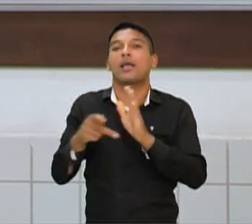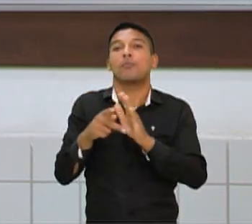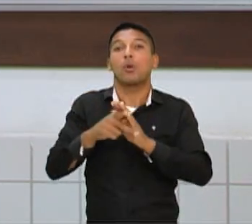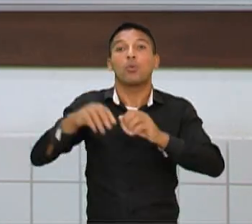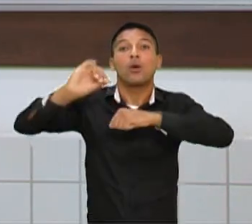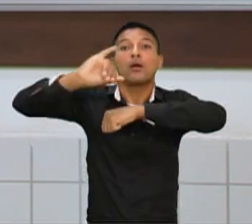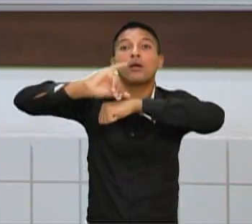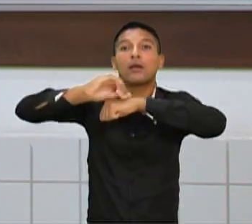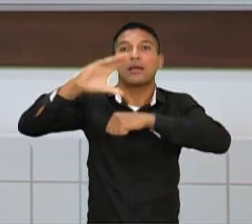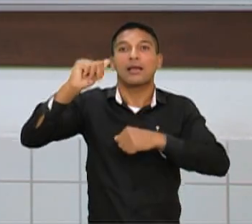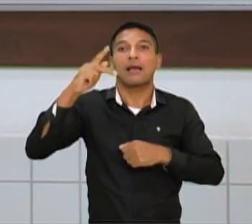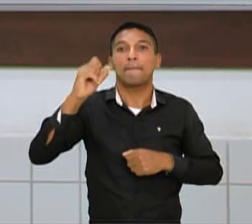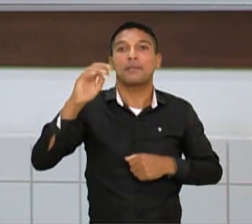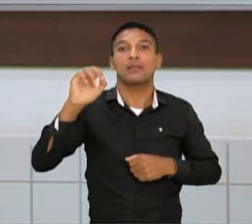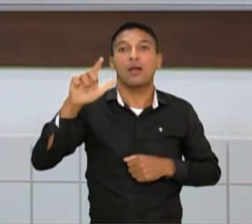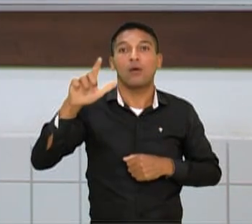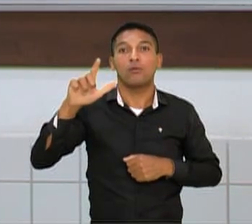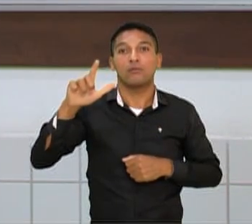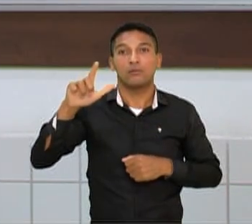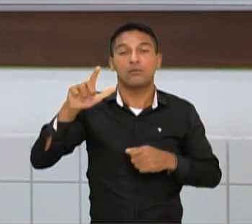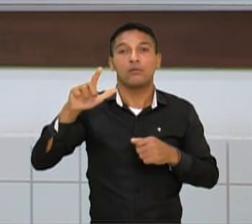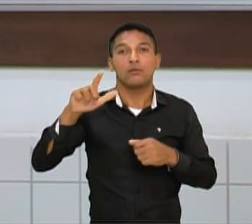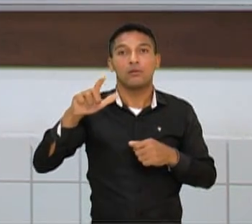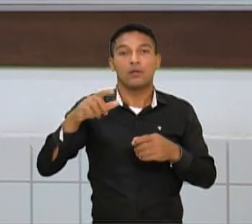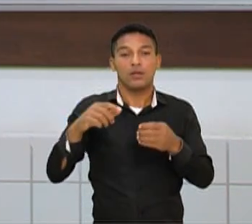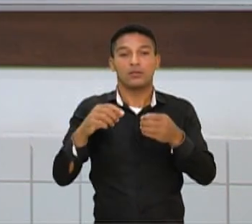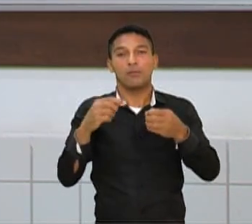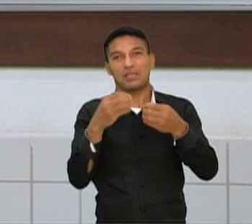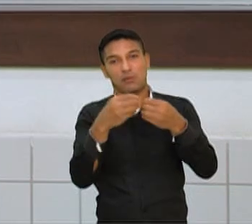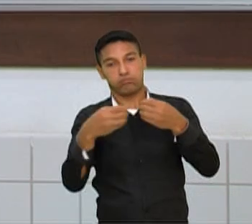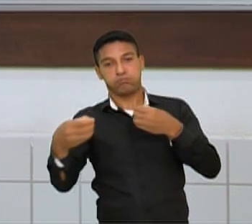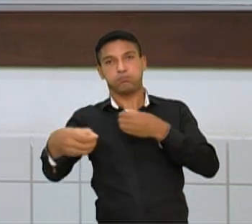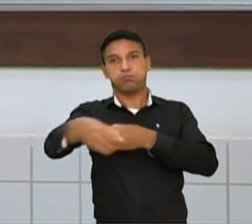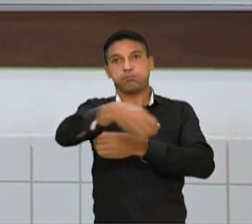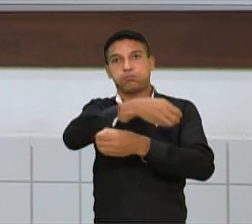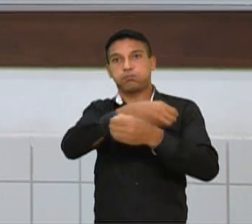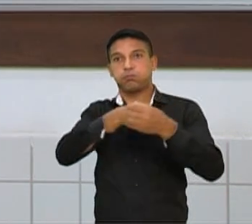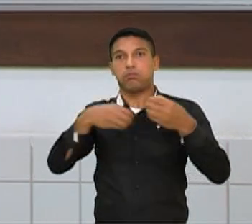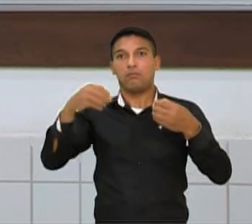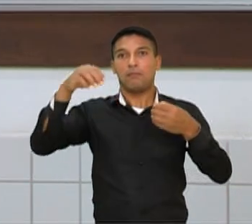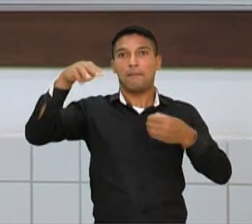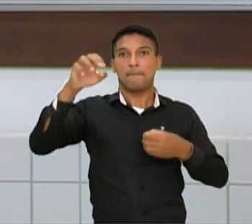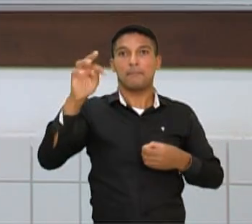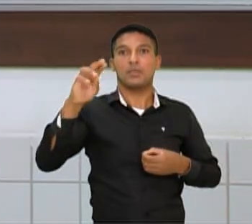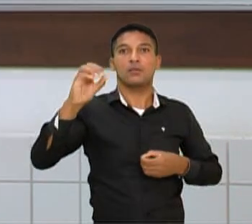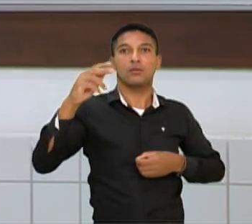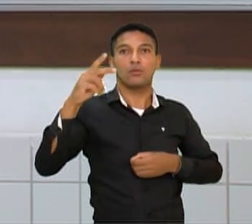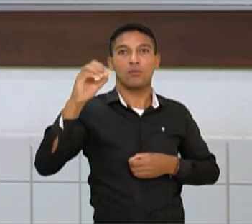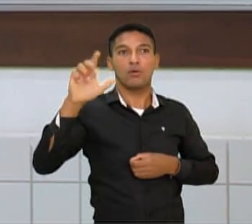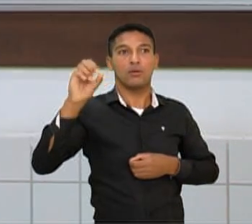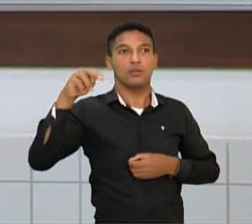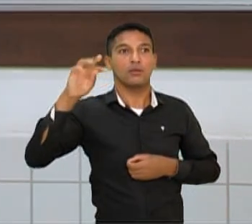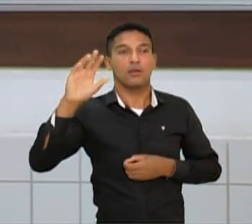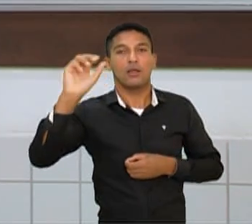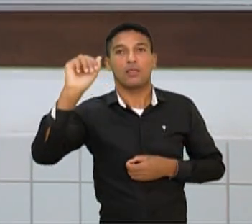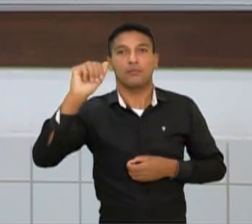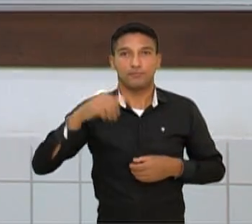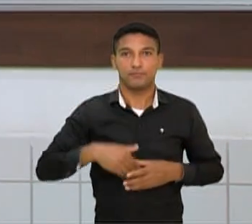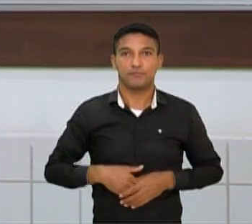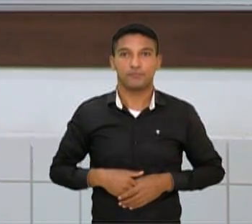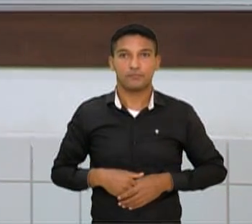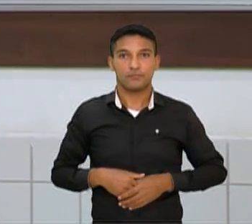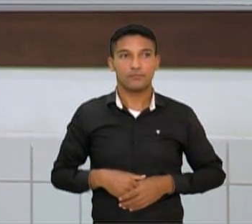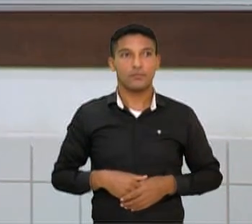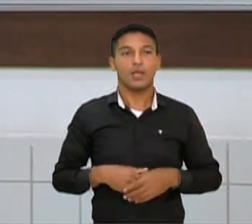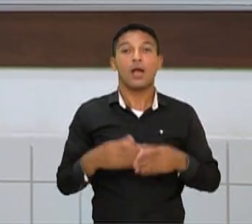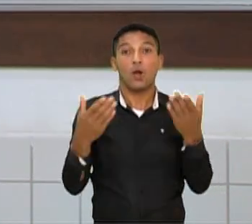metropolitana e, logicamente, nas regiões que fazem ou fronteira ou limite, como a gente já mencionou. E aqui, para finalizar,